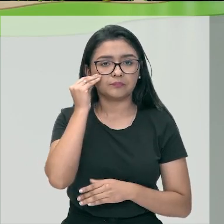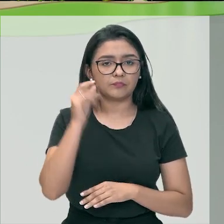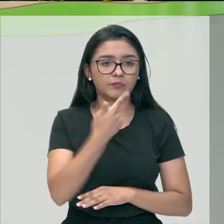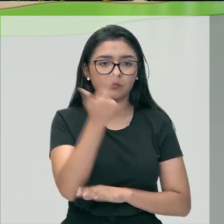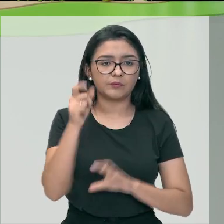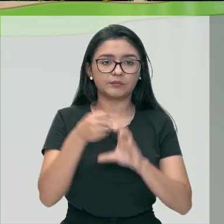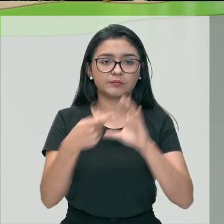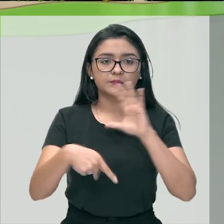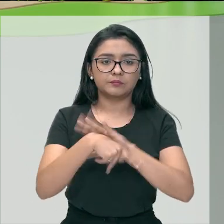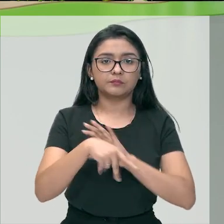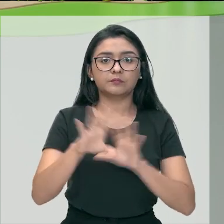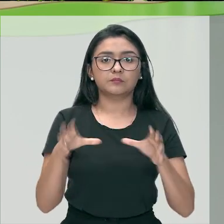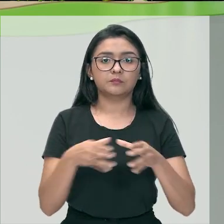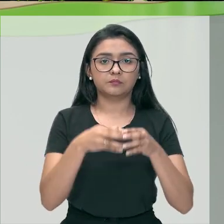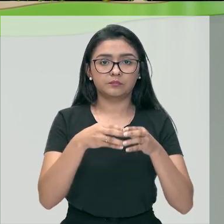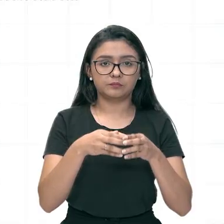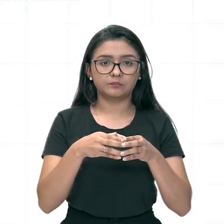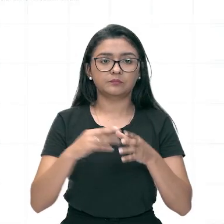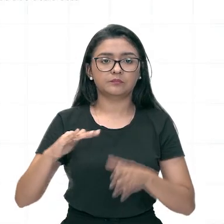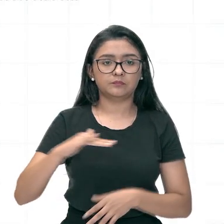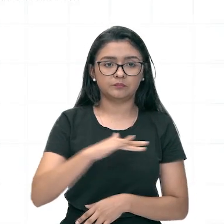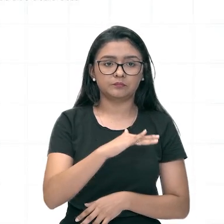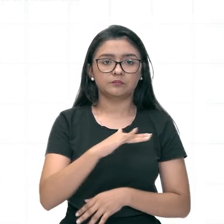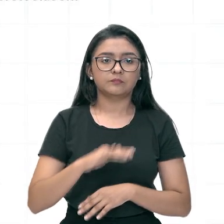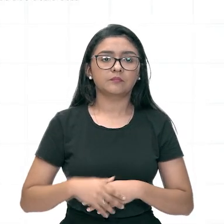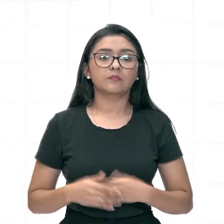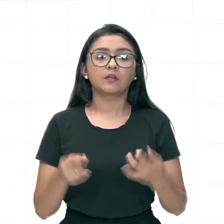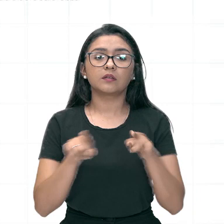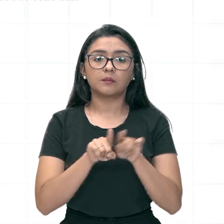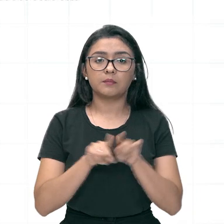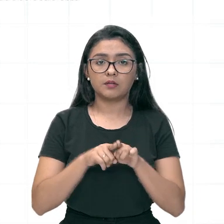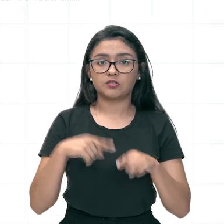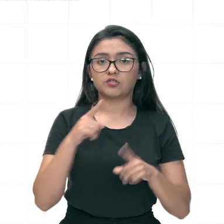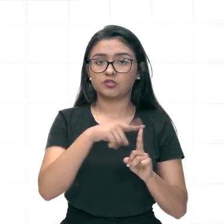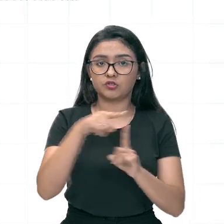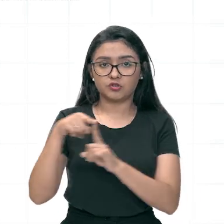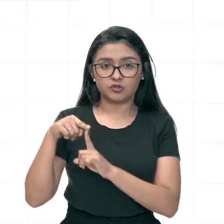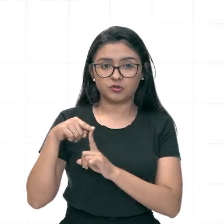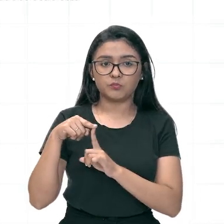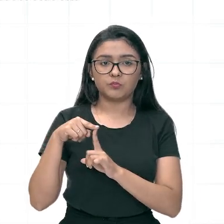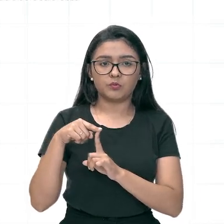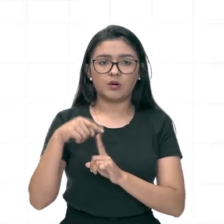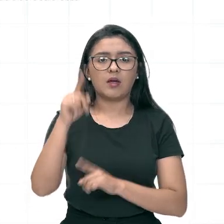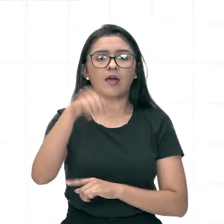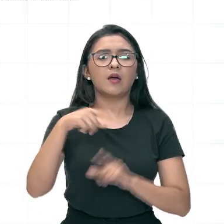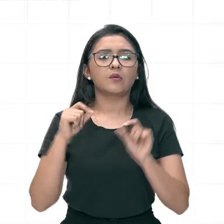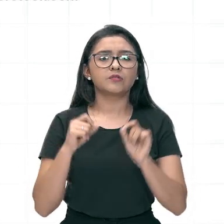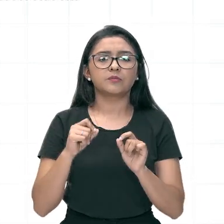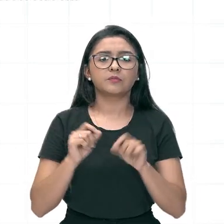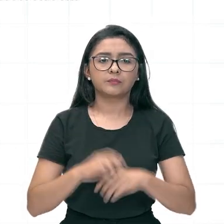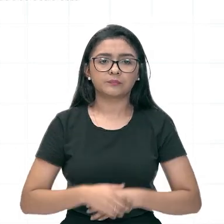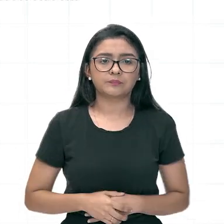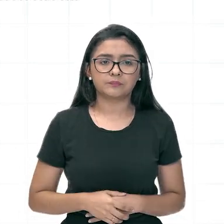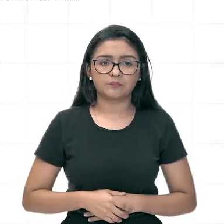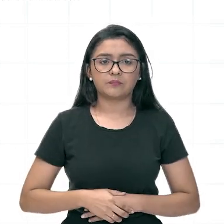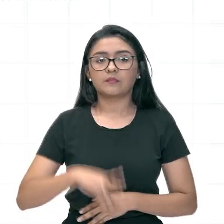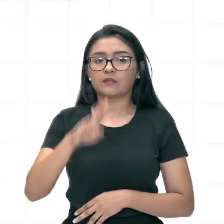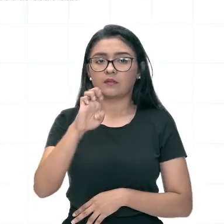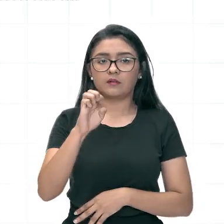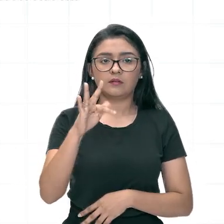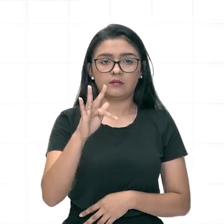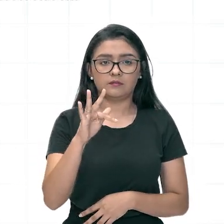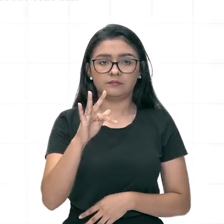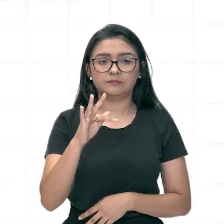observar mais características dos répteis aí na nossa próxima imagem. Os répteis são animais ectotérmicos. Olha só, você